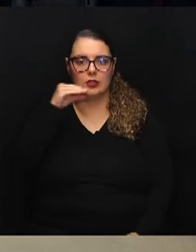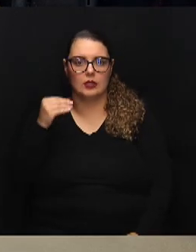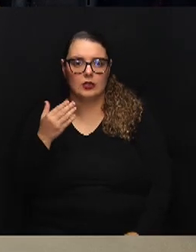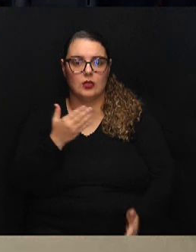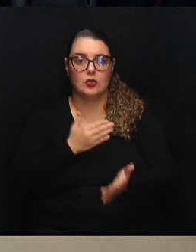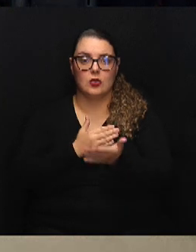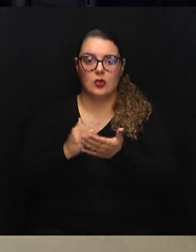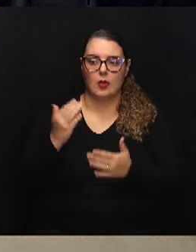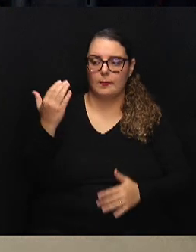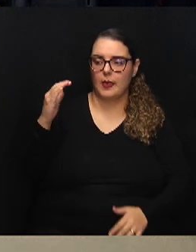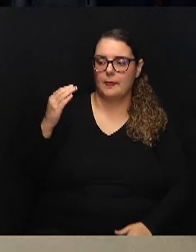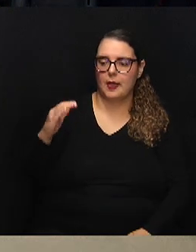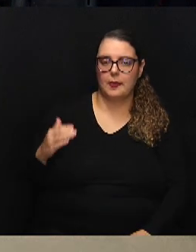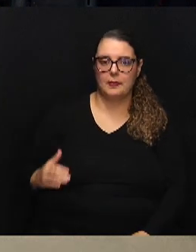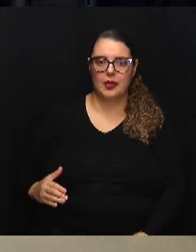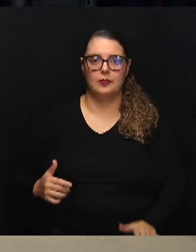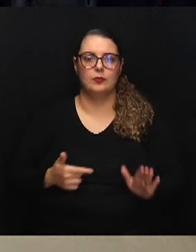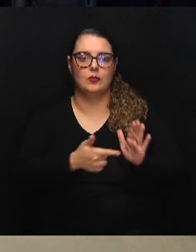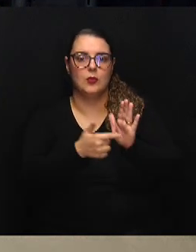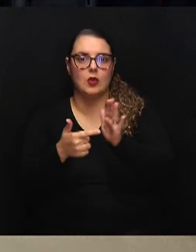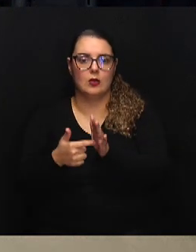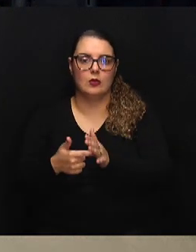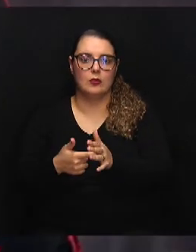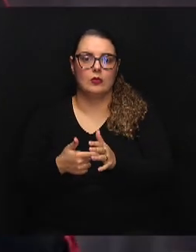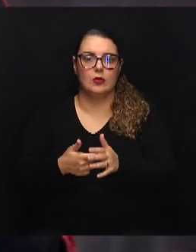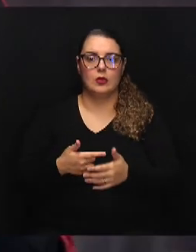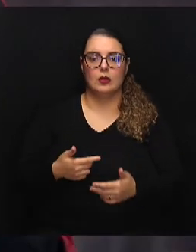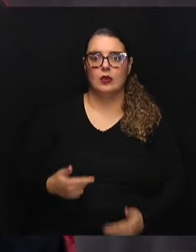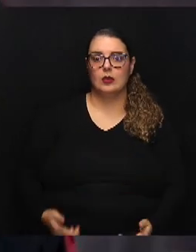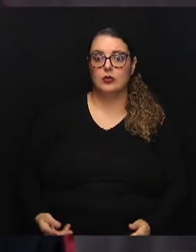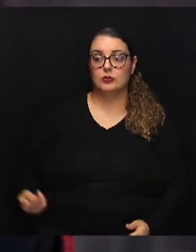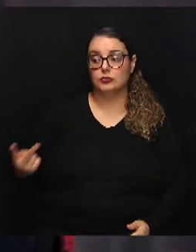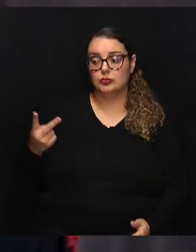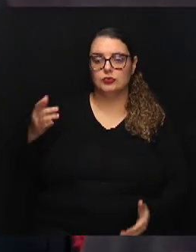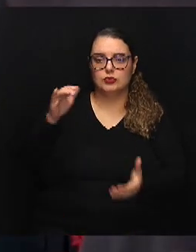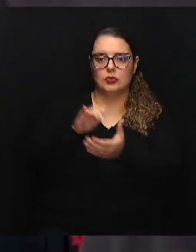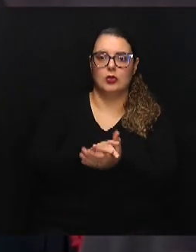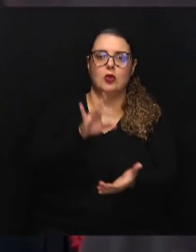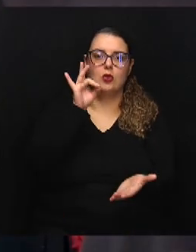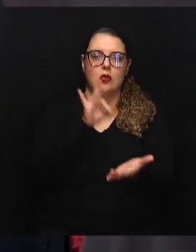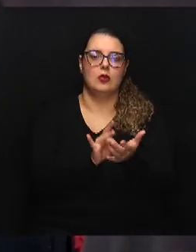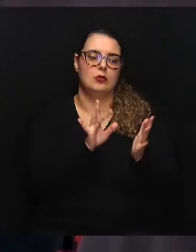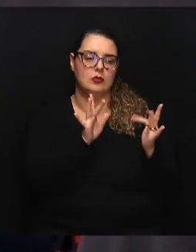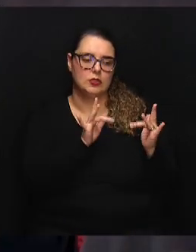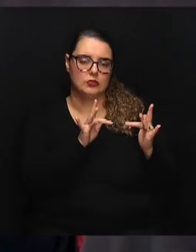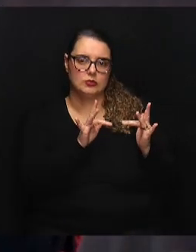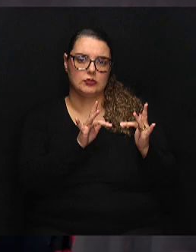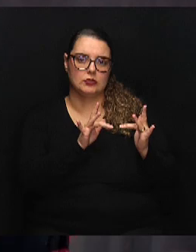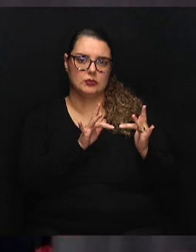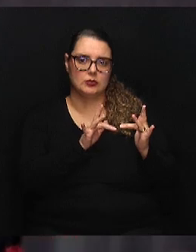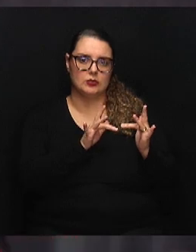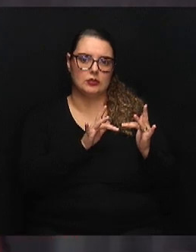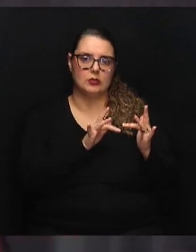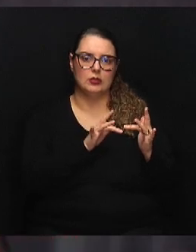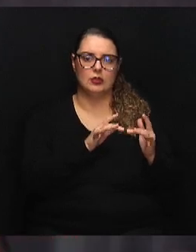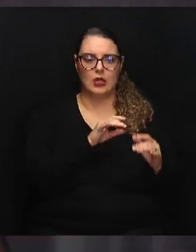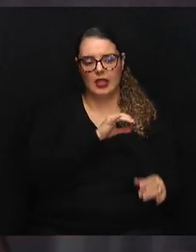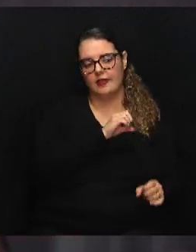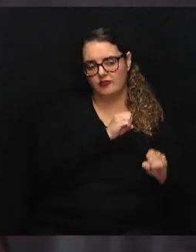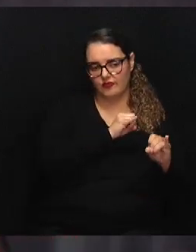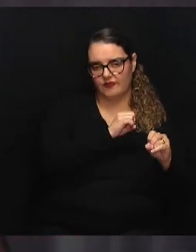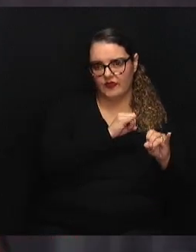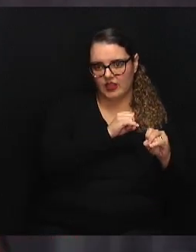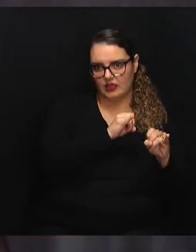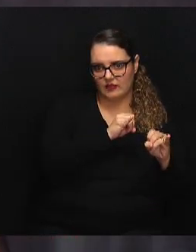começa a postar, acho que mostrar mais a coisa do casal, quando oficializa o namoro. Quando passa da modalidade ficante, né?